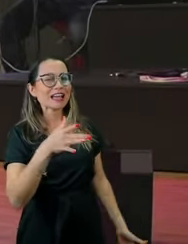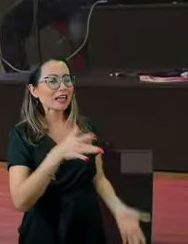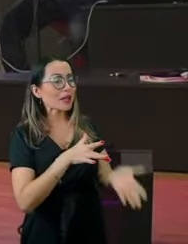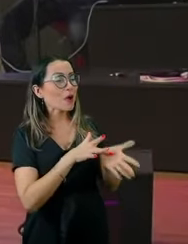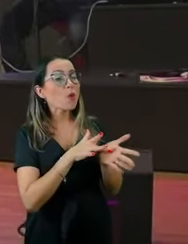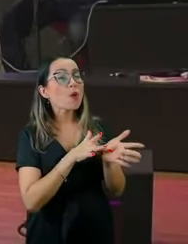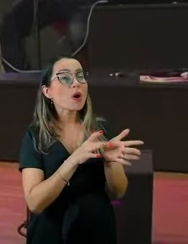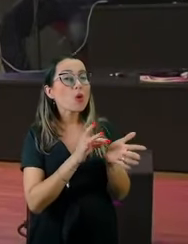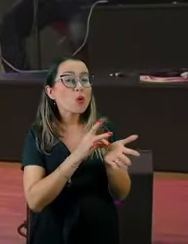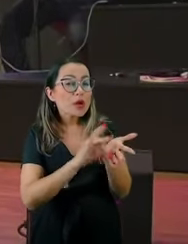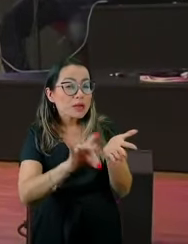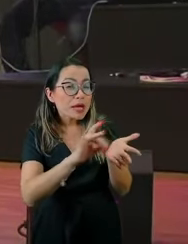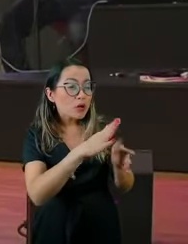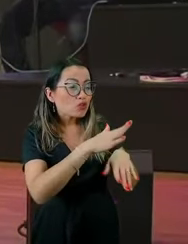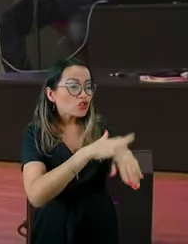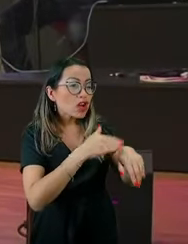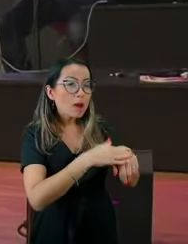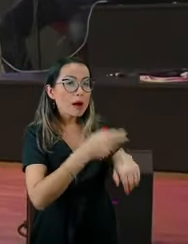você amaldiçoe esse povo.